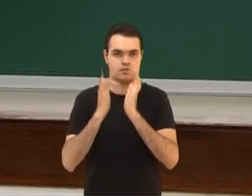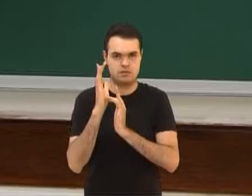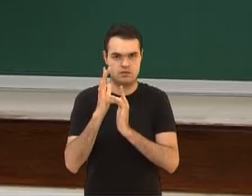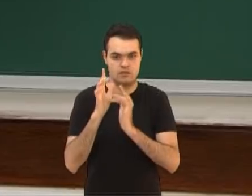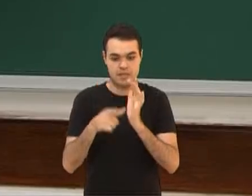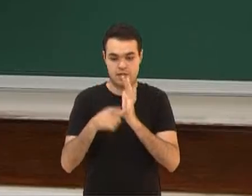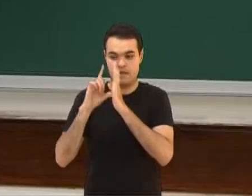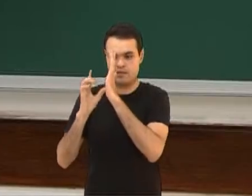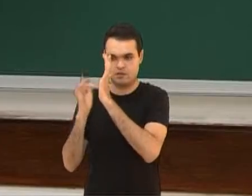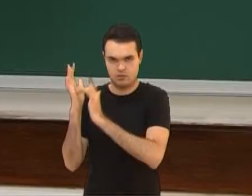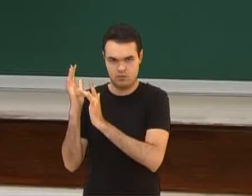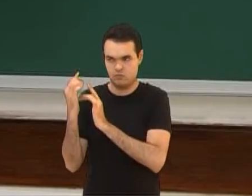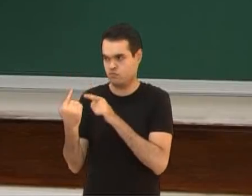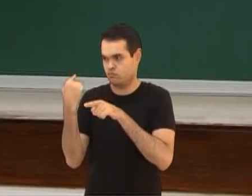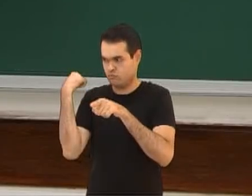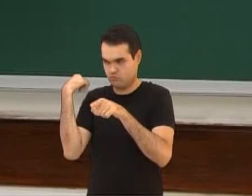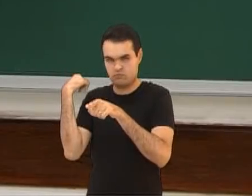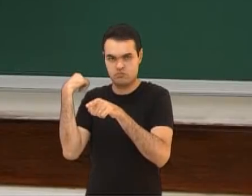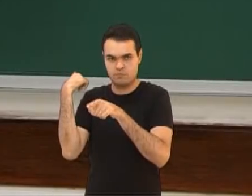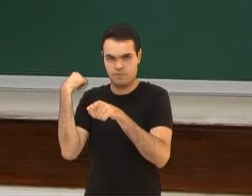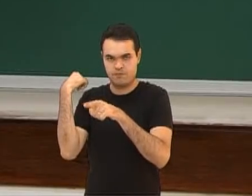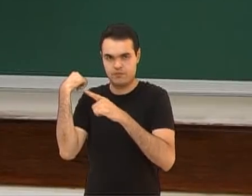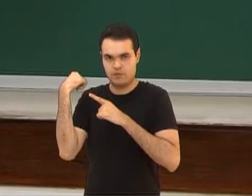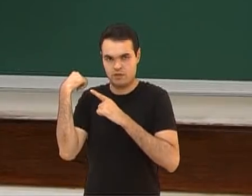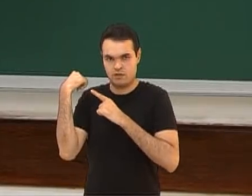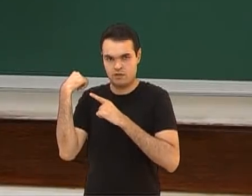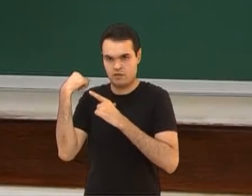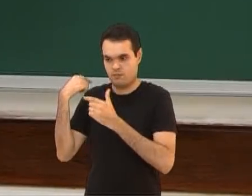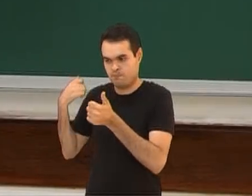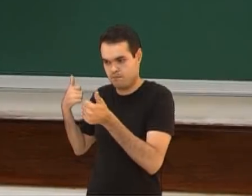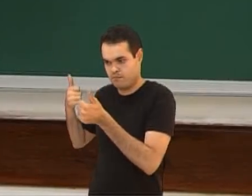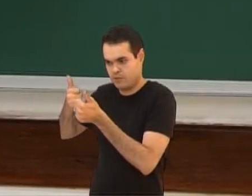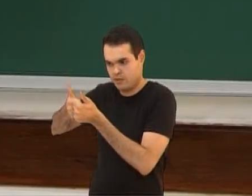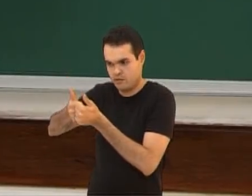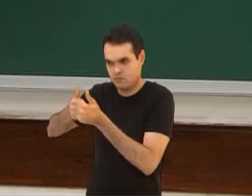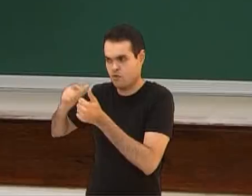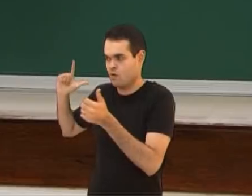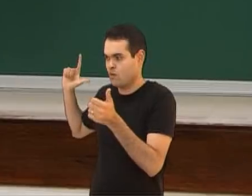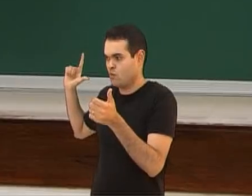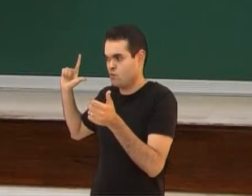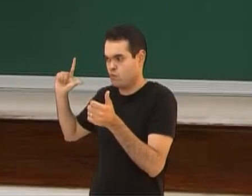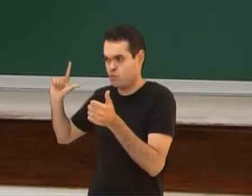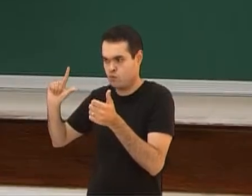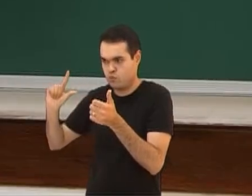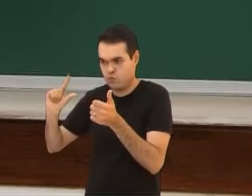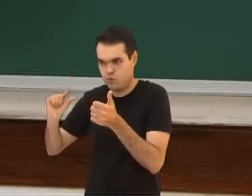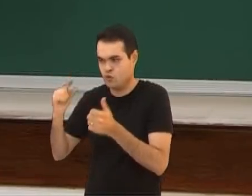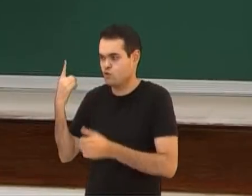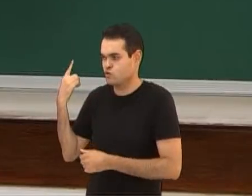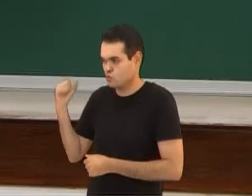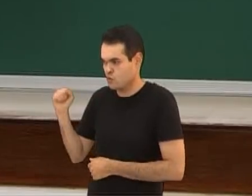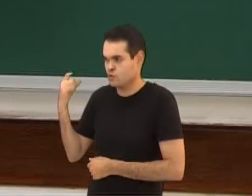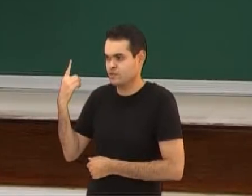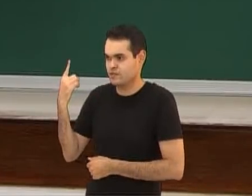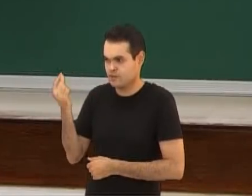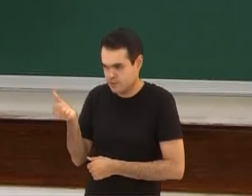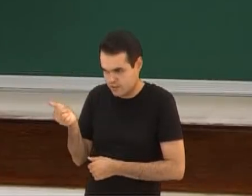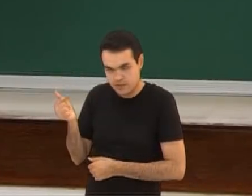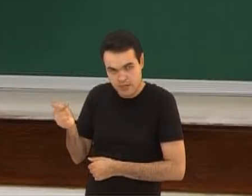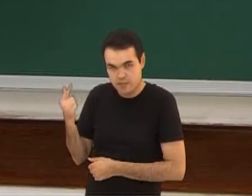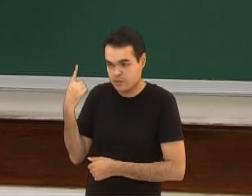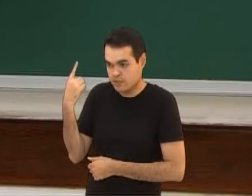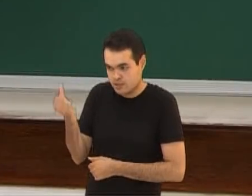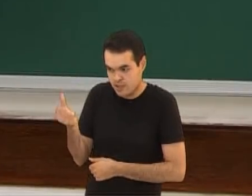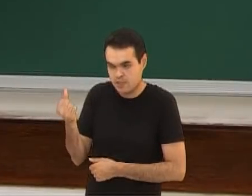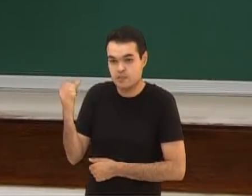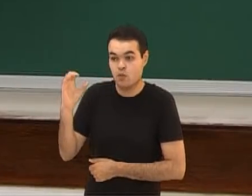história antes de Cristo, a gente vê, quanto mais para próximo de Cristo, vai zerando. Então, 18, 17, 16, até chegar ao século I, até